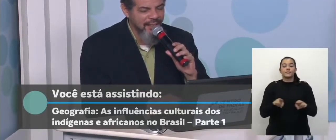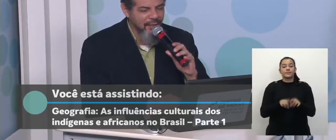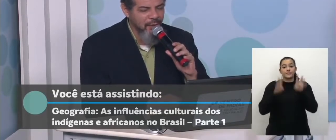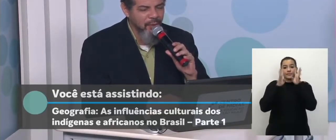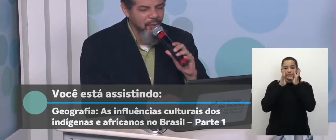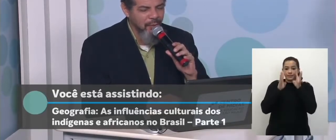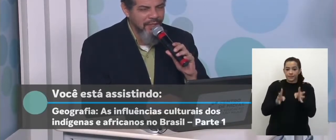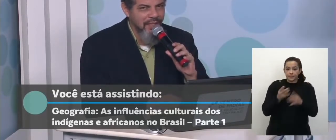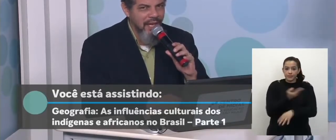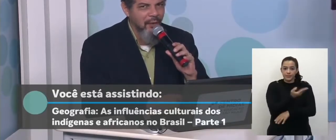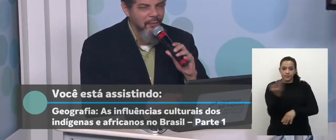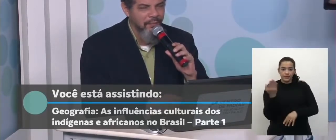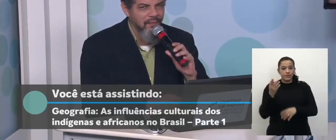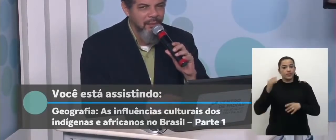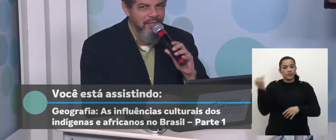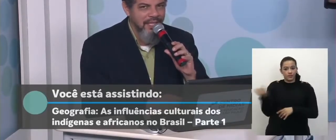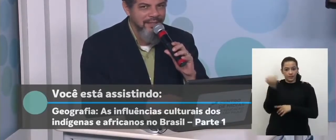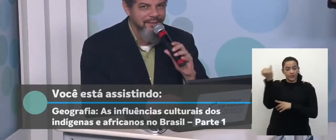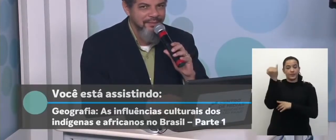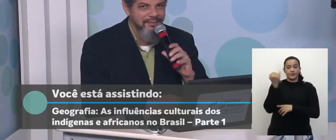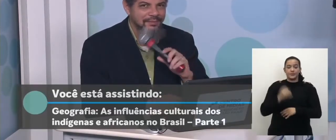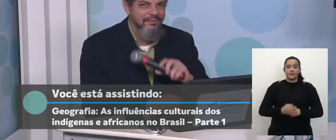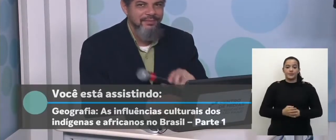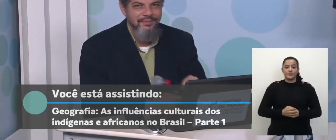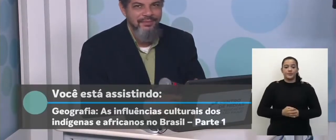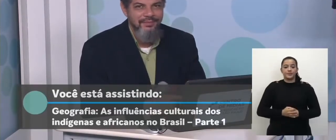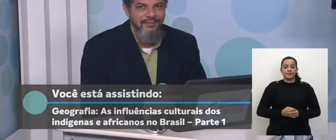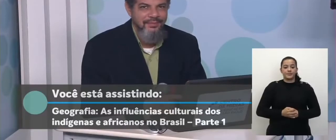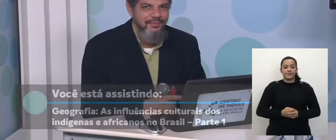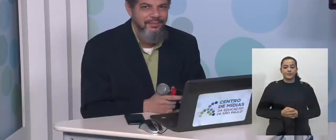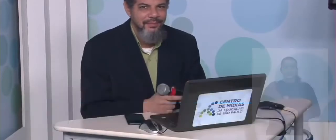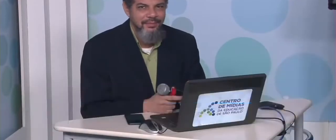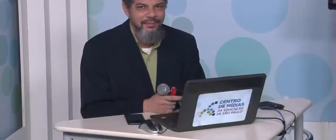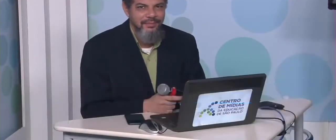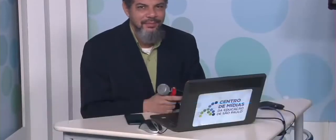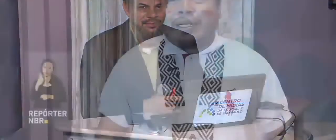é rico o material. Vamos lá.